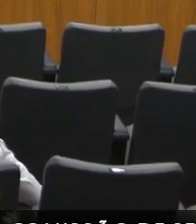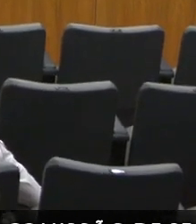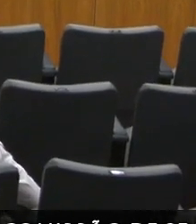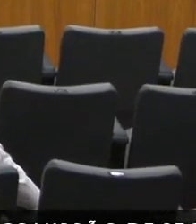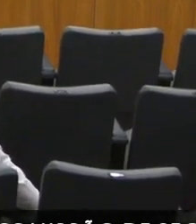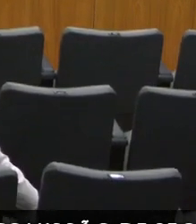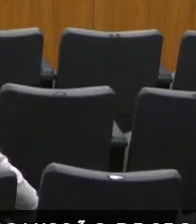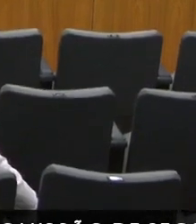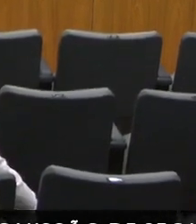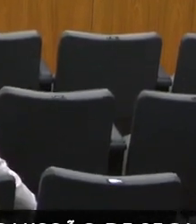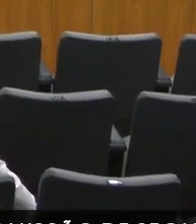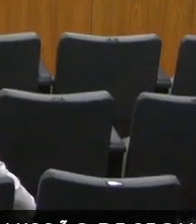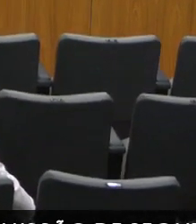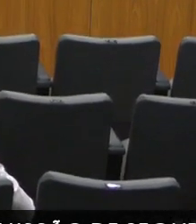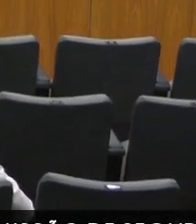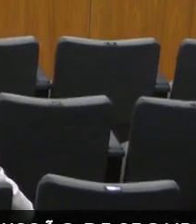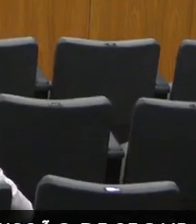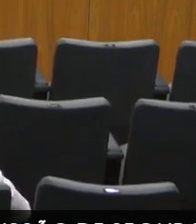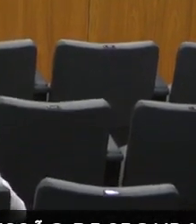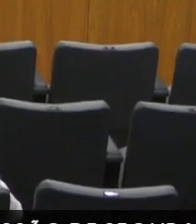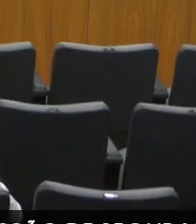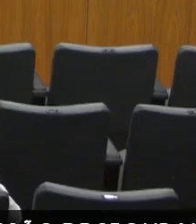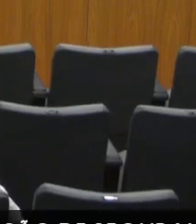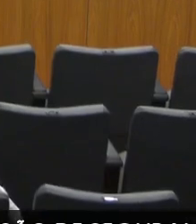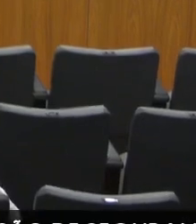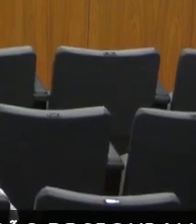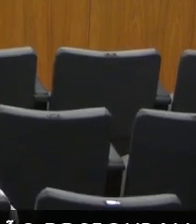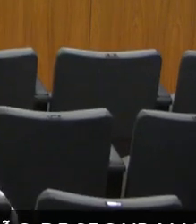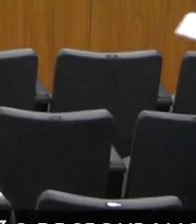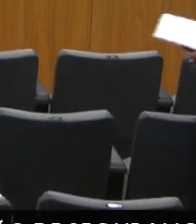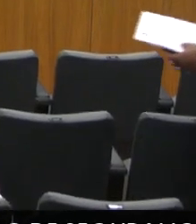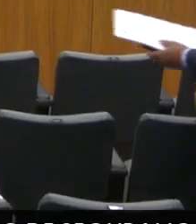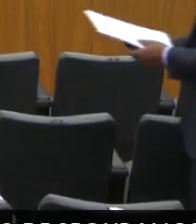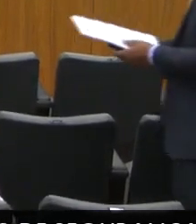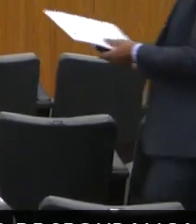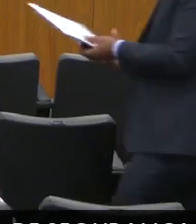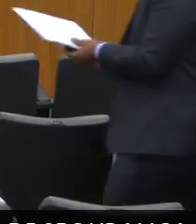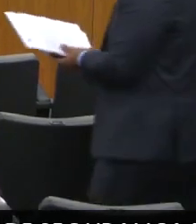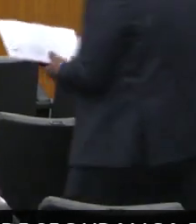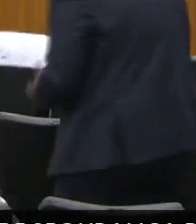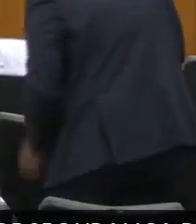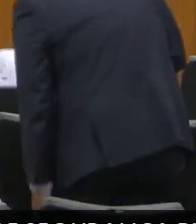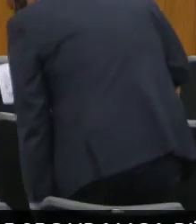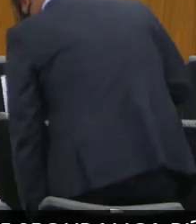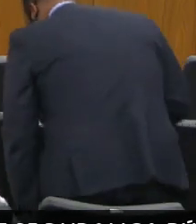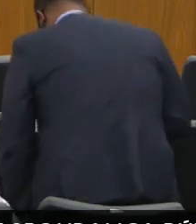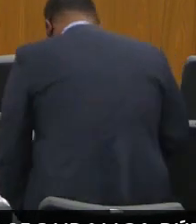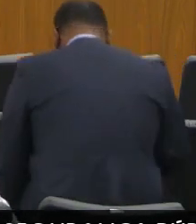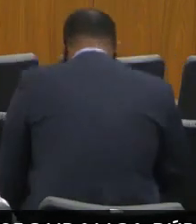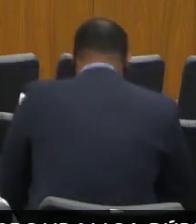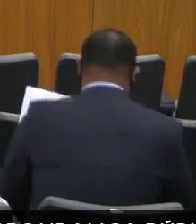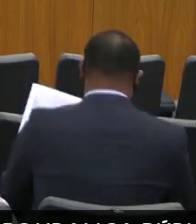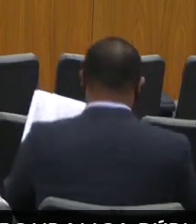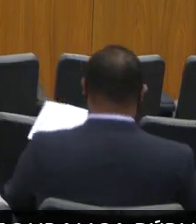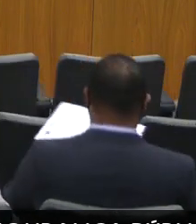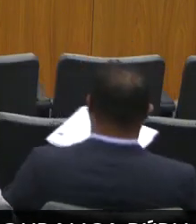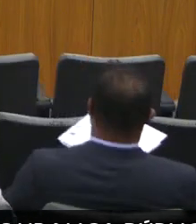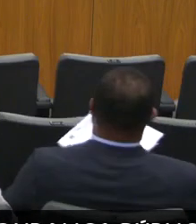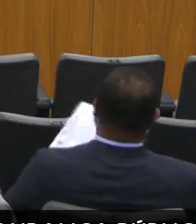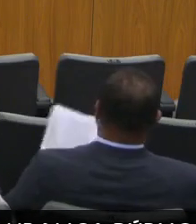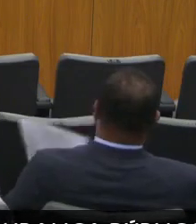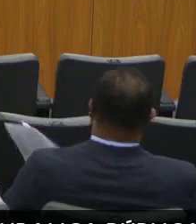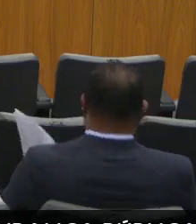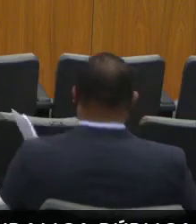diretamente de Uberaba Deputado Zé Reis também se faz presente aqui acompanhando os trabalhos remotamente